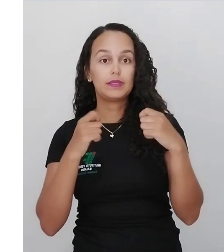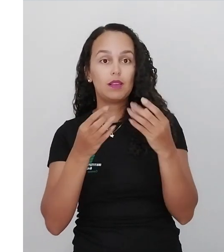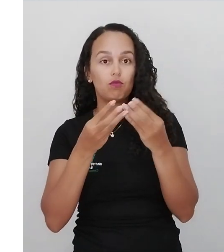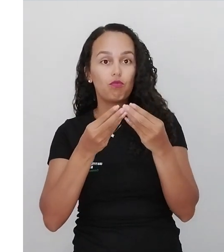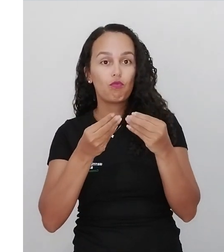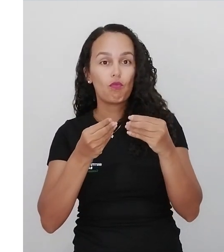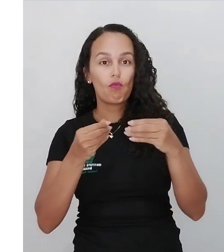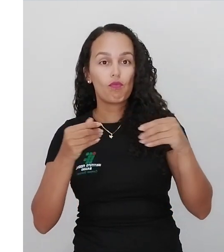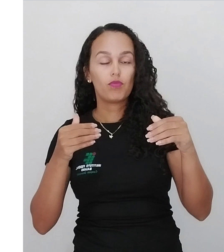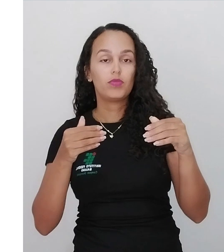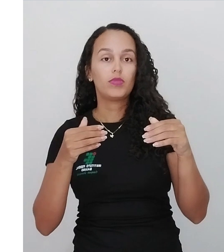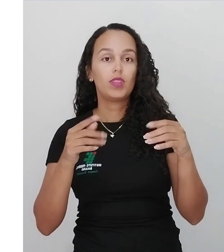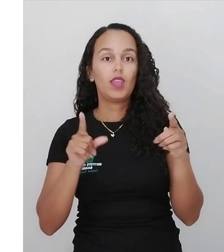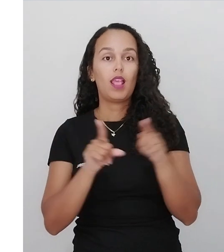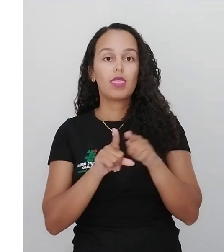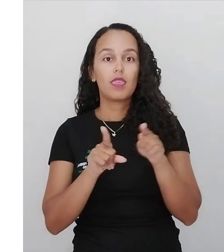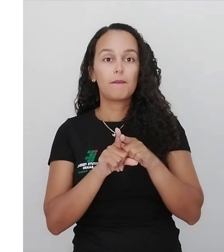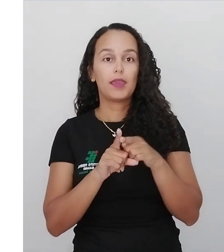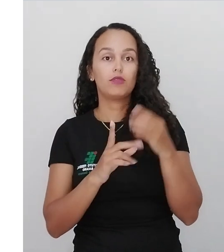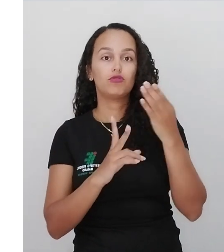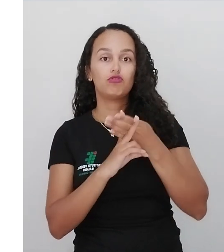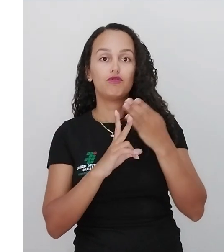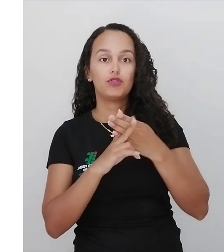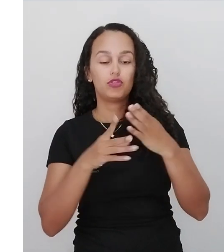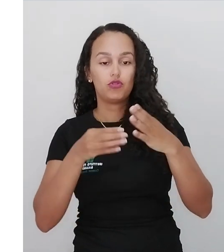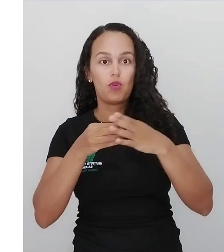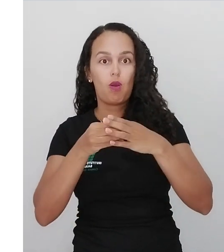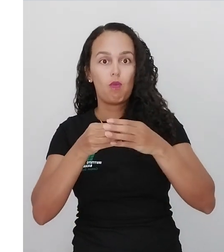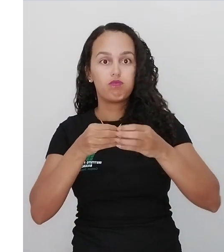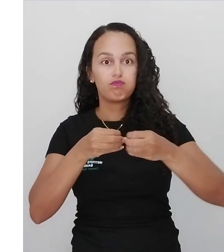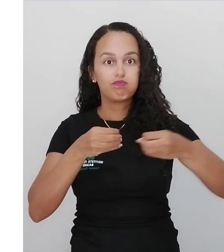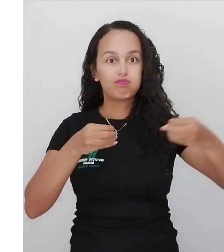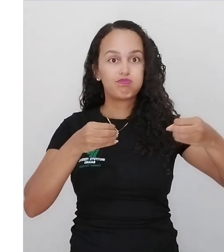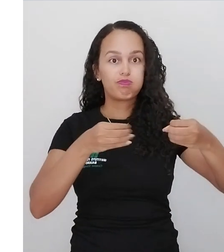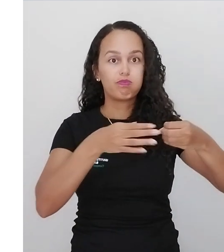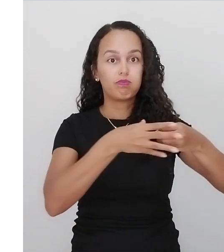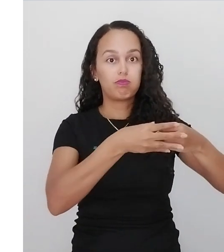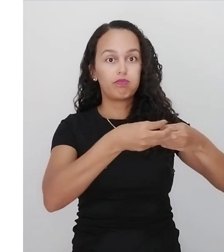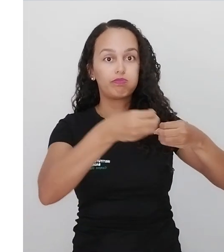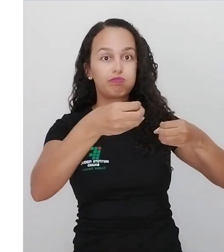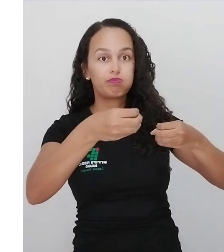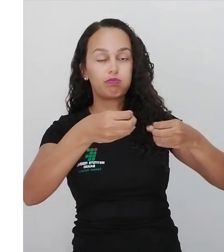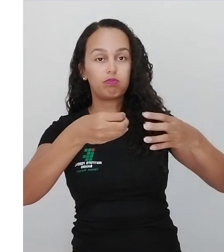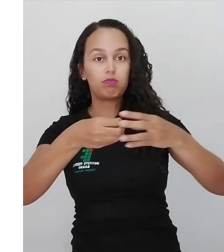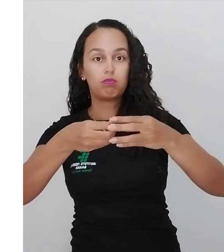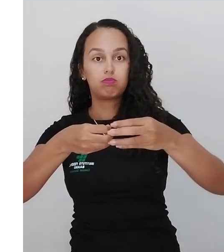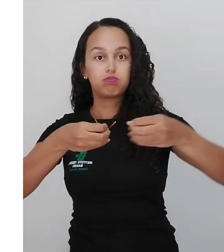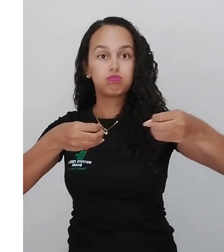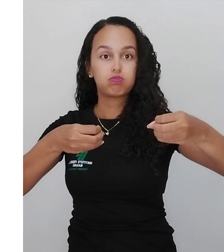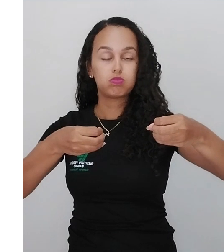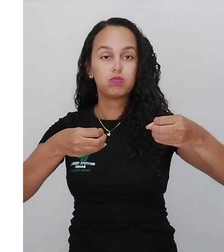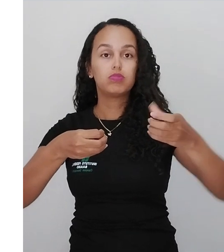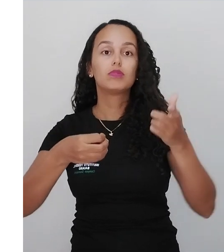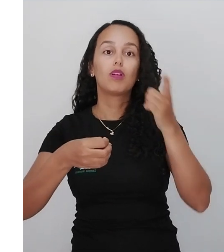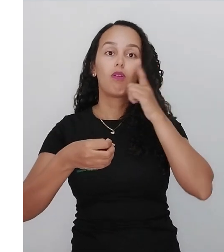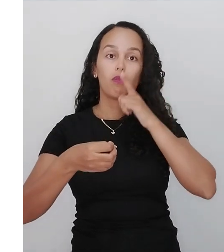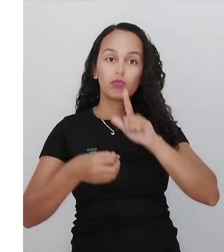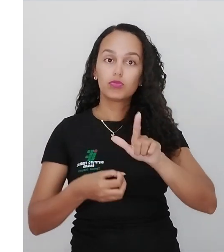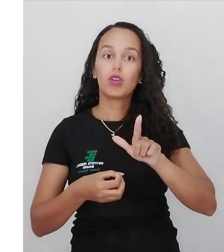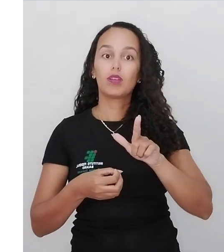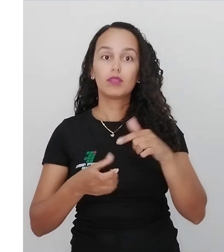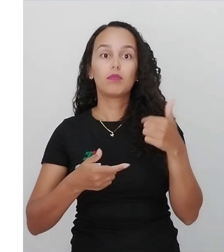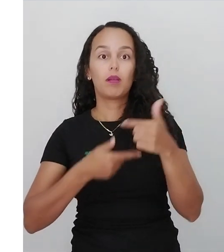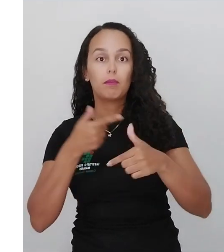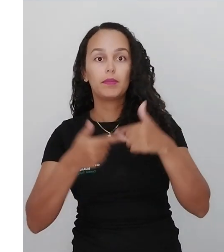de trabalho, eles conseguem ali se dividir para poder dar conta. E o DNA deles também,